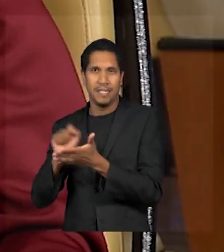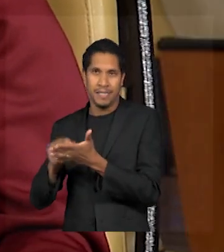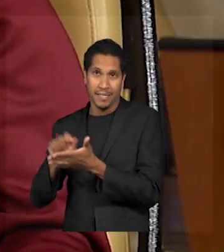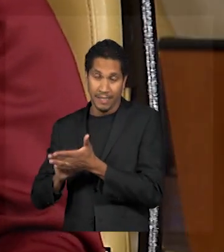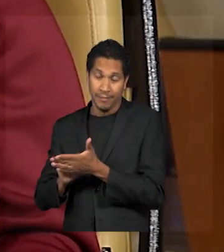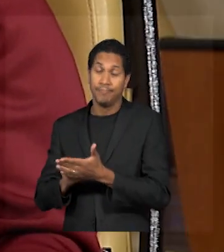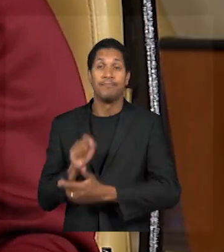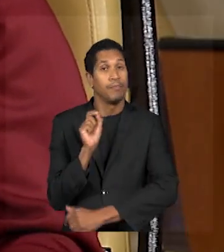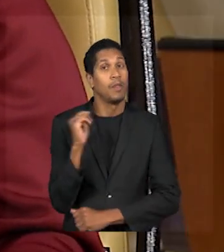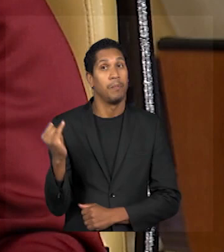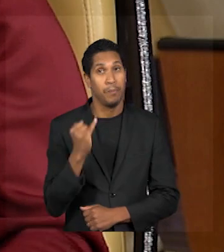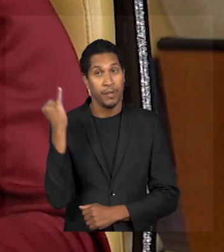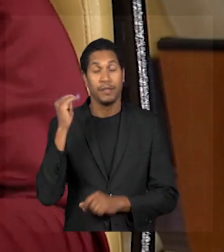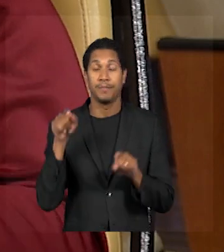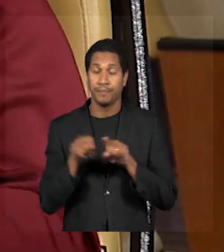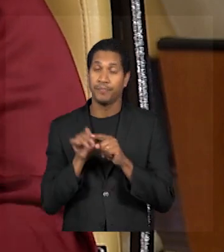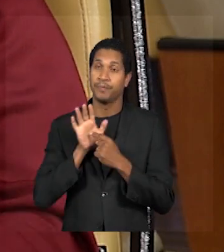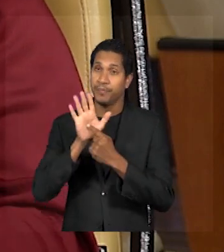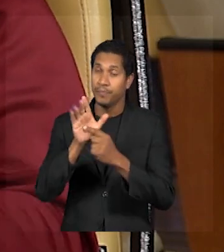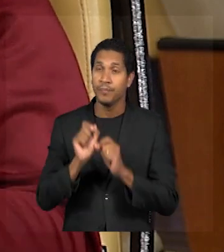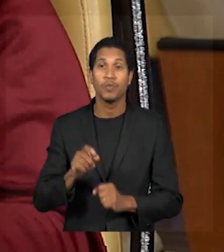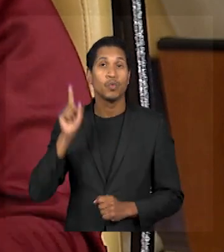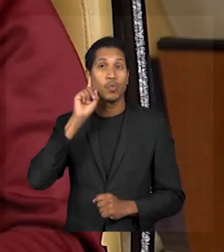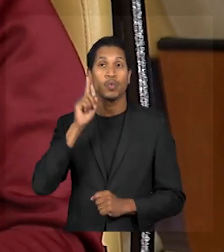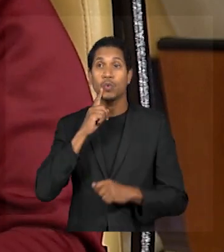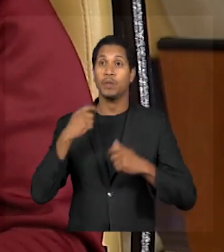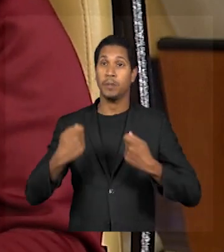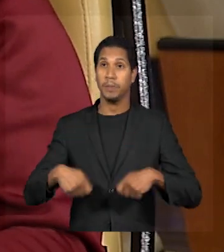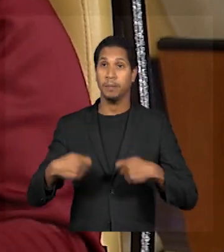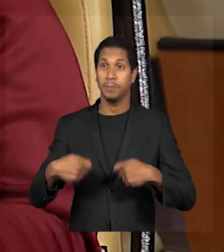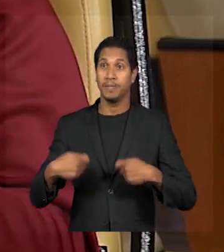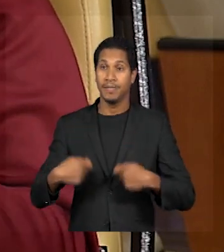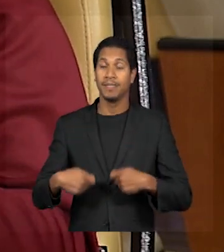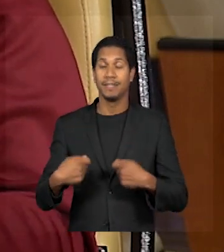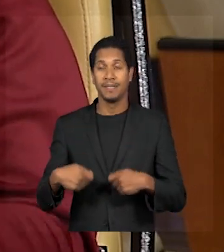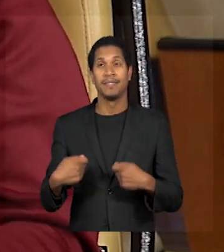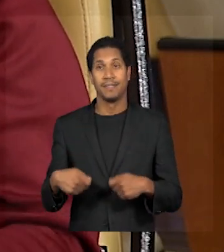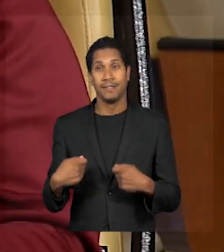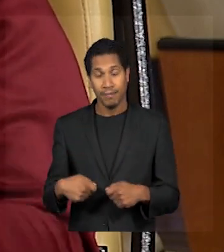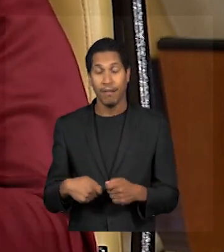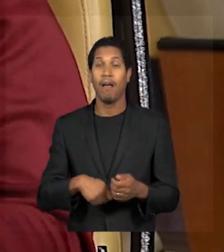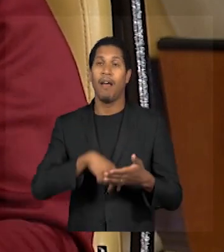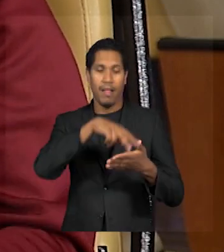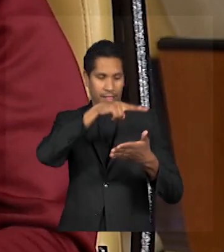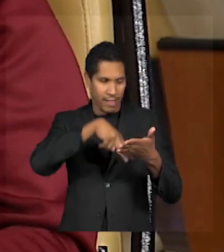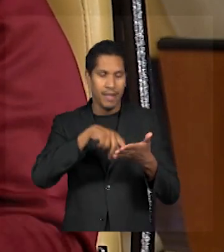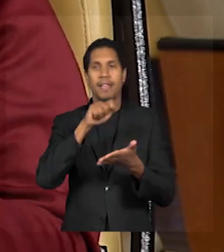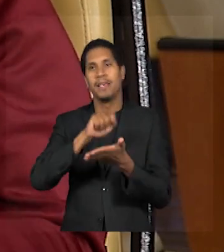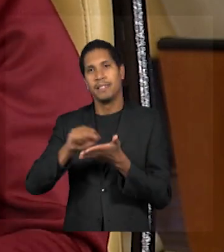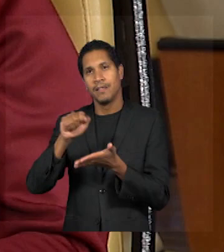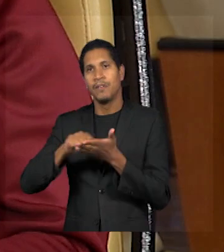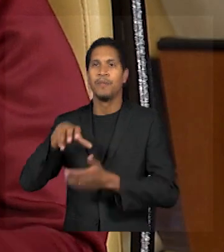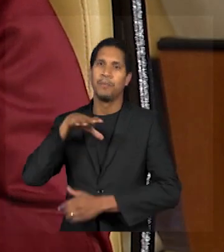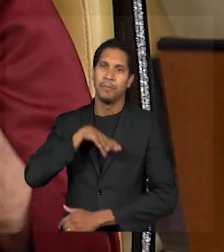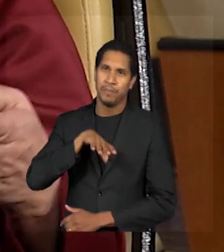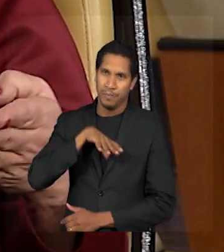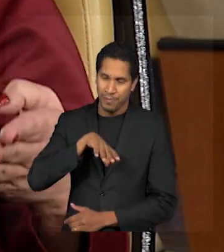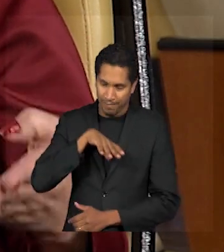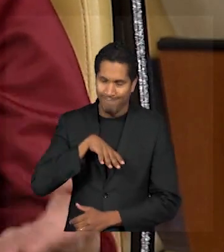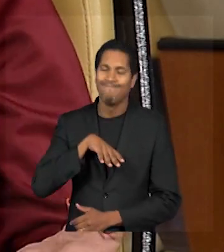coisa muito importante que a gente frisa, que o surdo precisa ler e escrever o